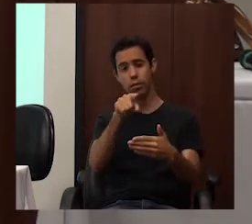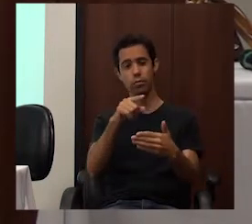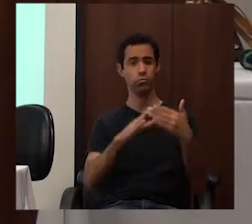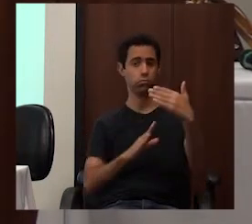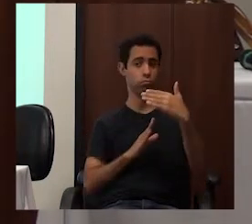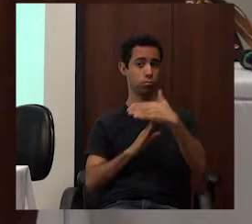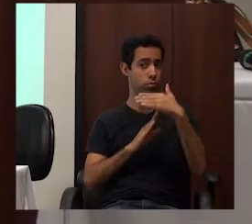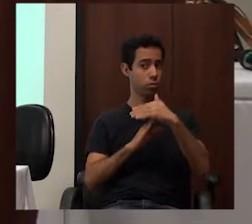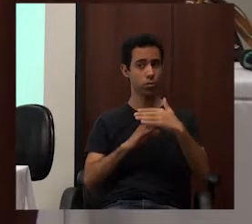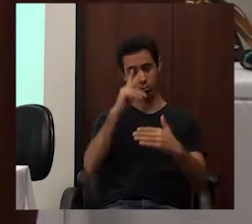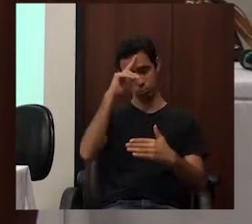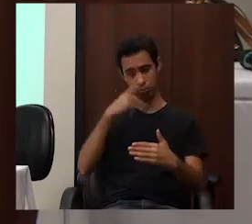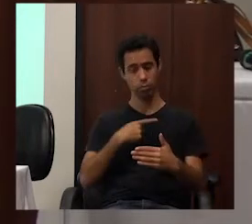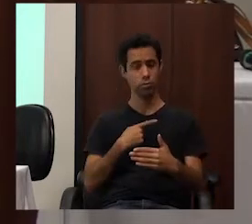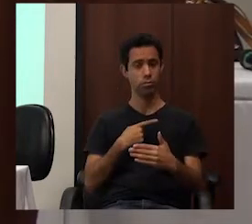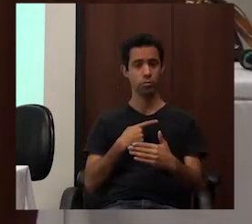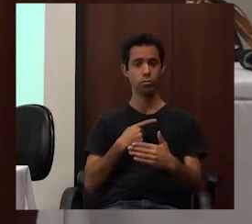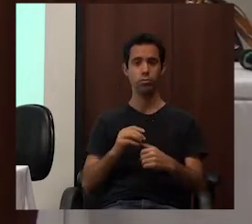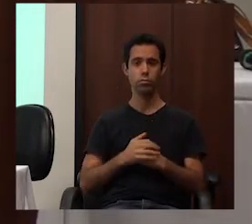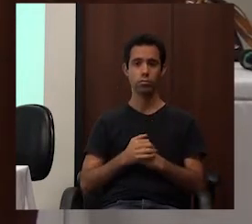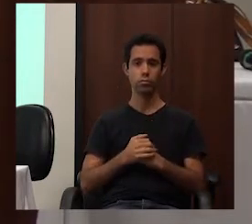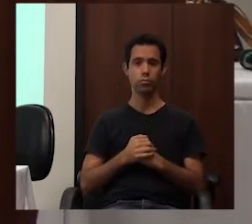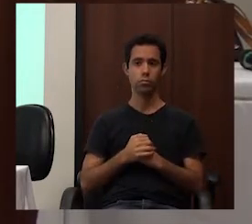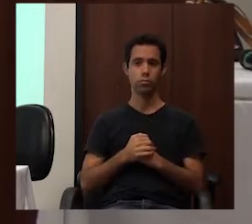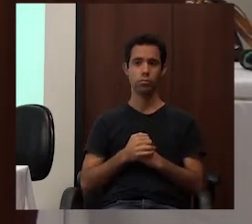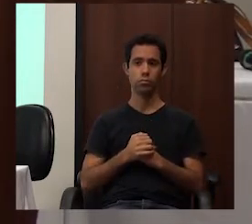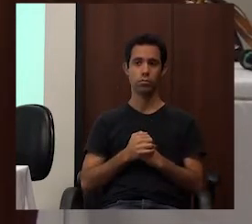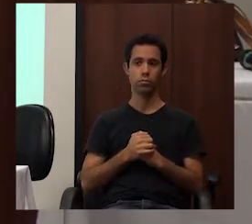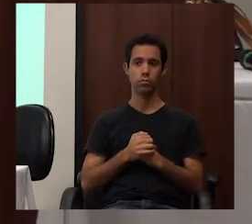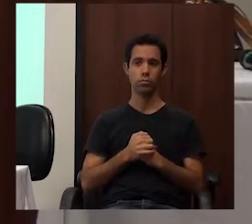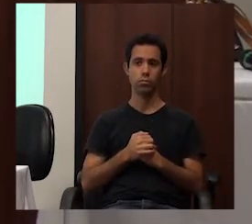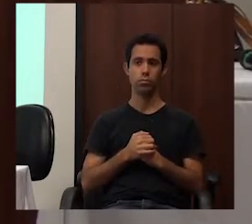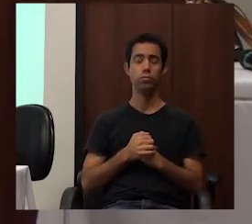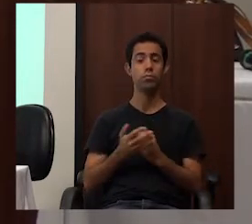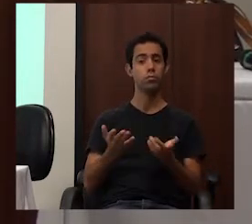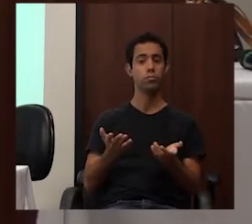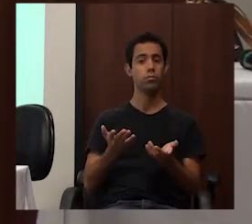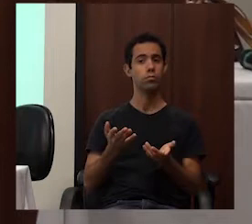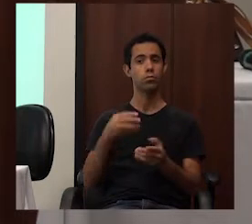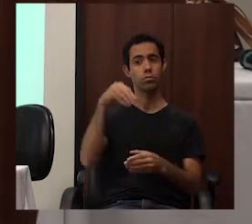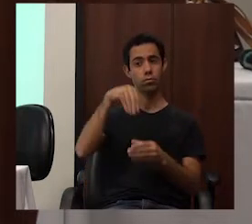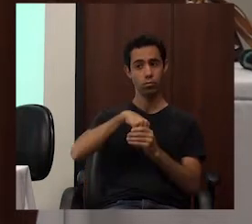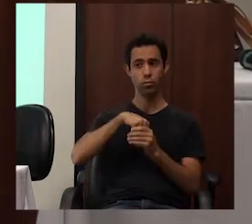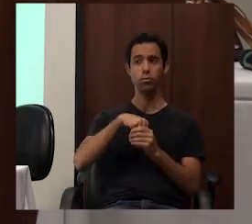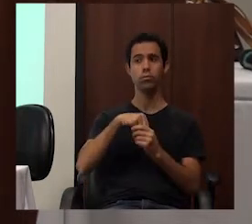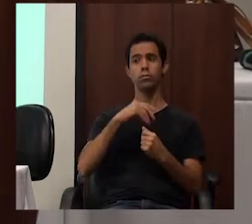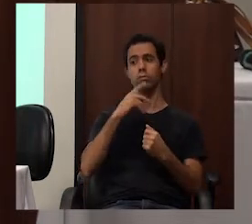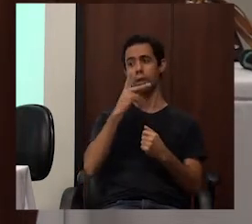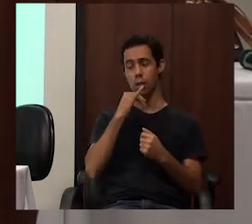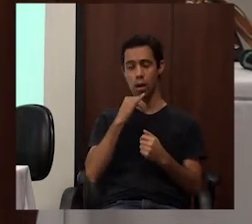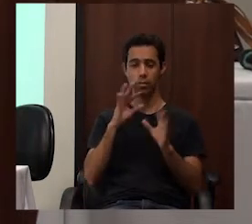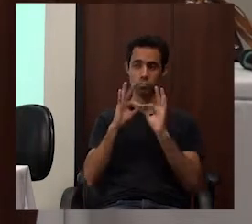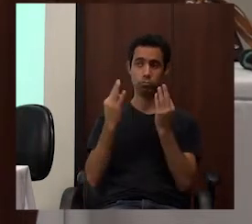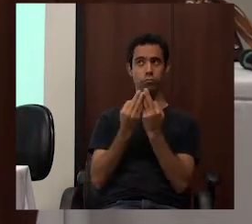individual. Bom, aí podem colocar, mas não é opção dos pais escolher a escola. Bom, se